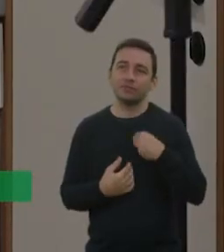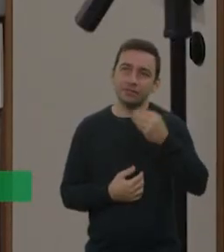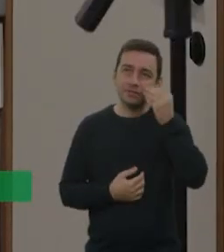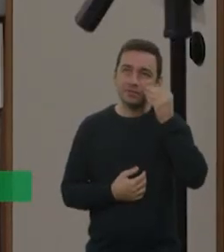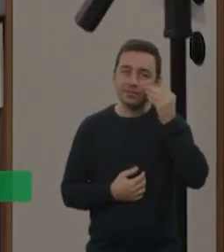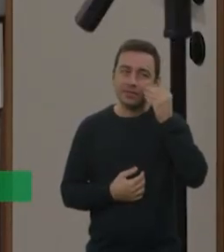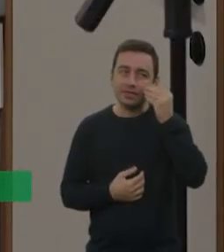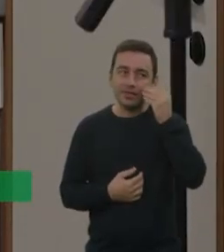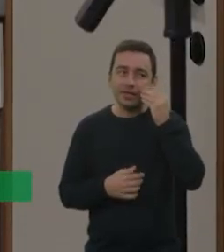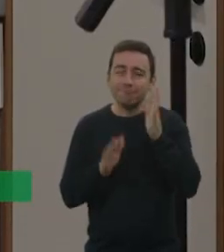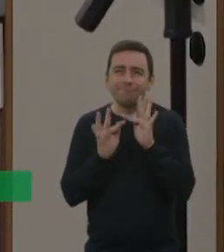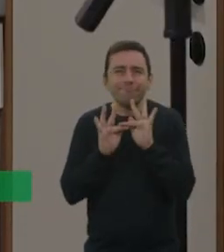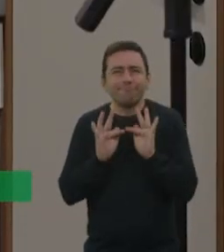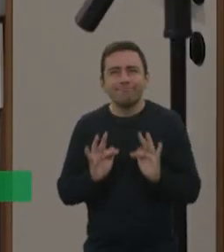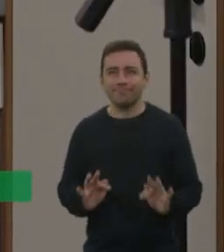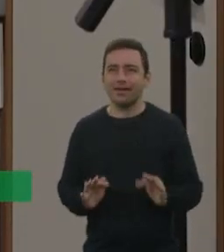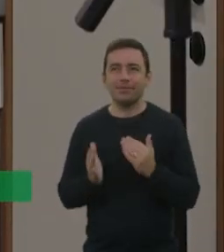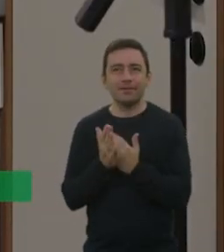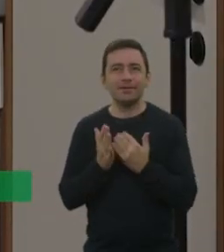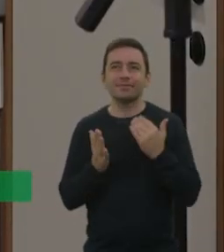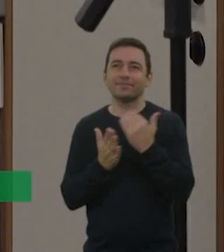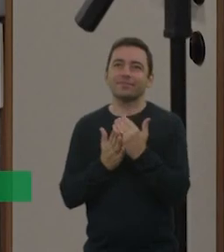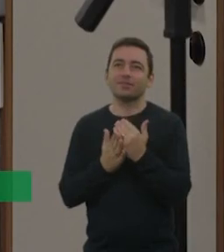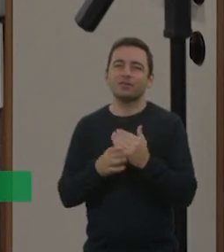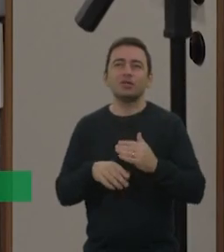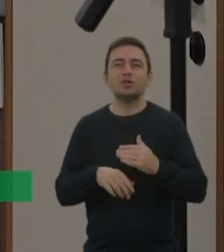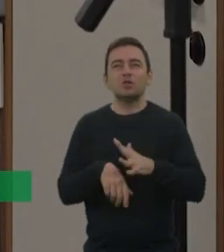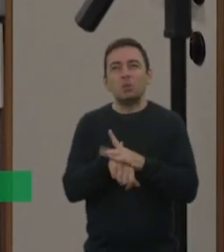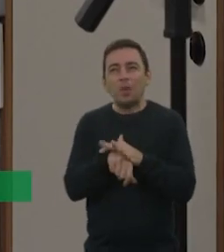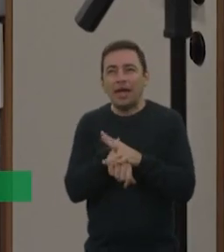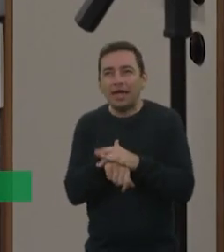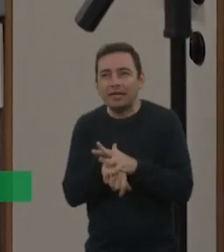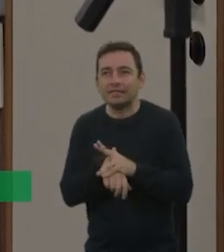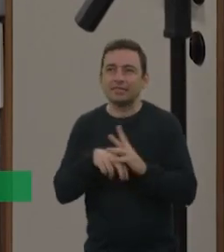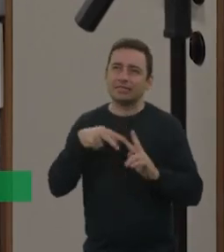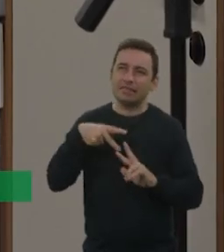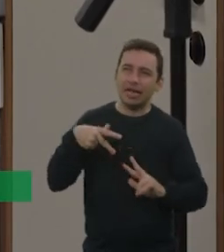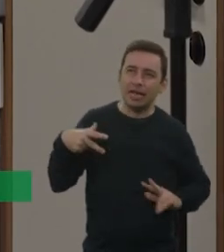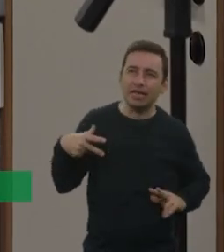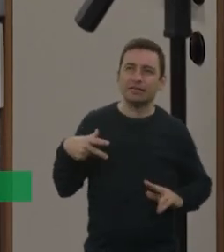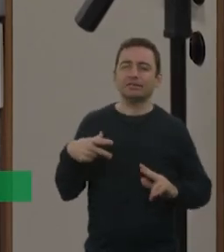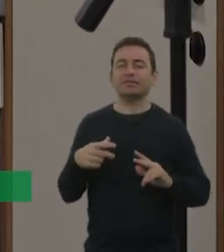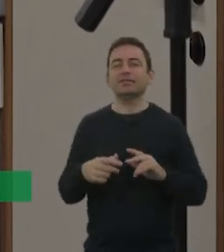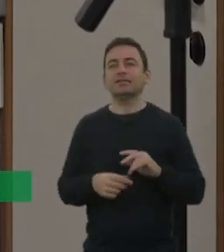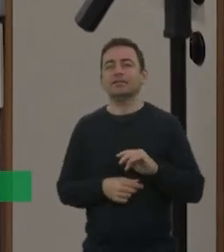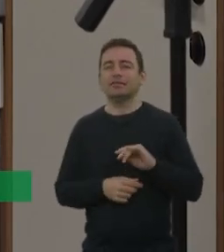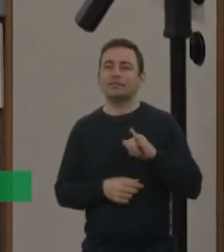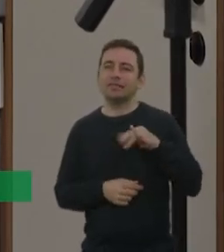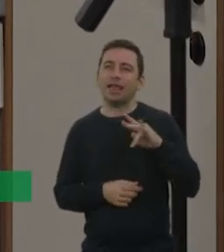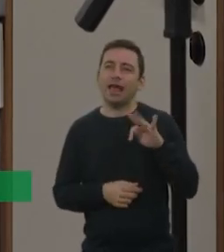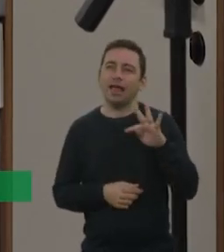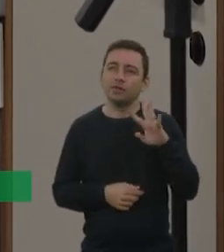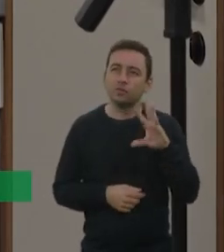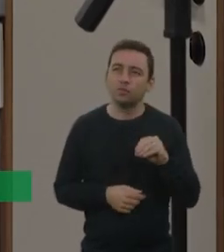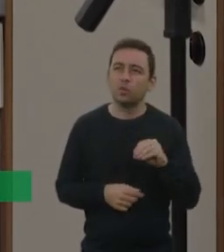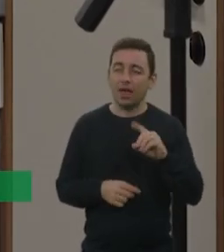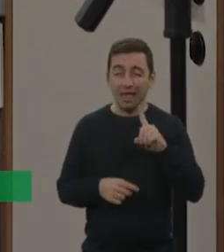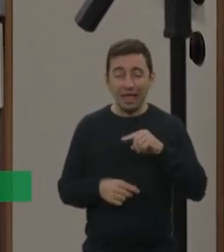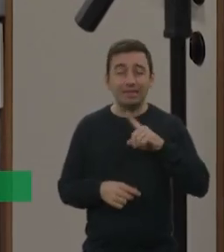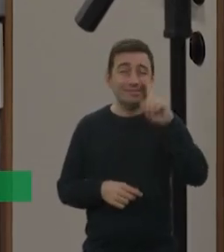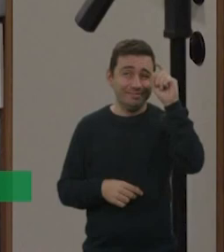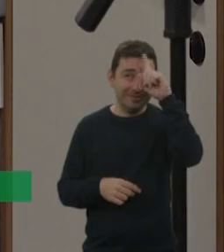máximo possível, tá? Doenças genéticas e demais erros inatos são um quebra-cabeça,